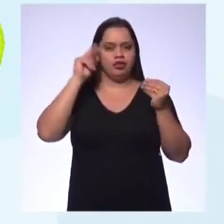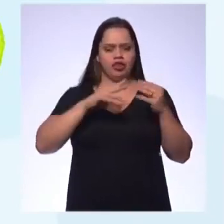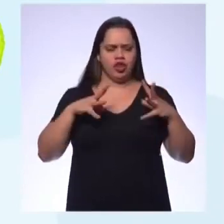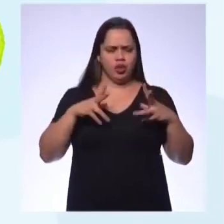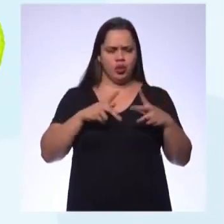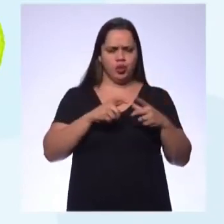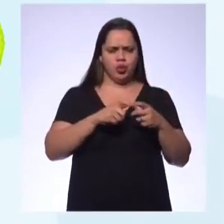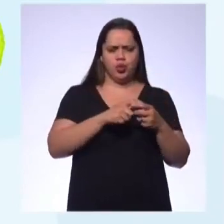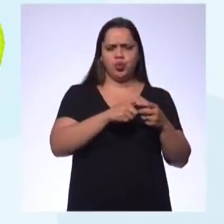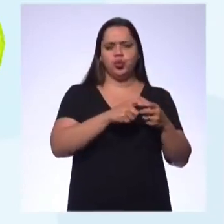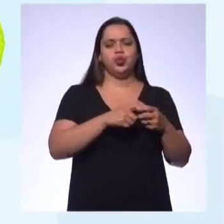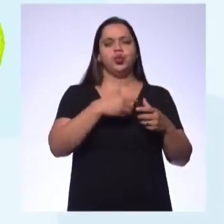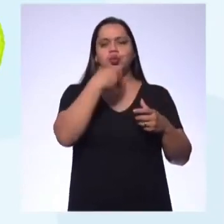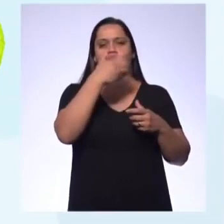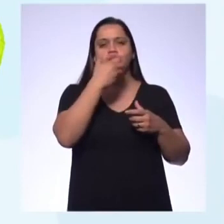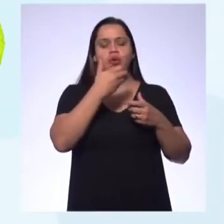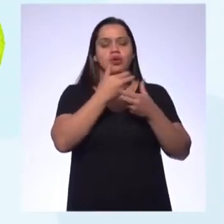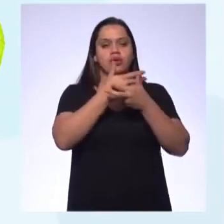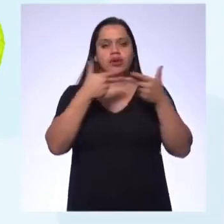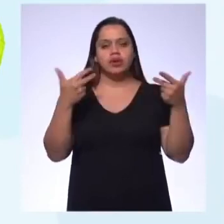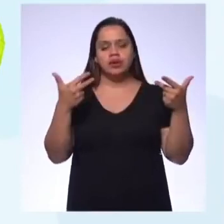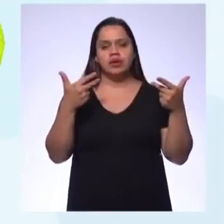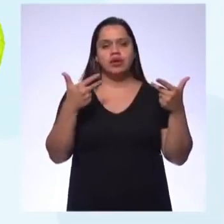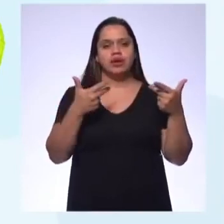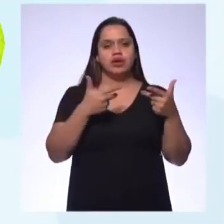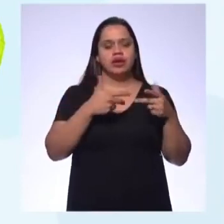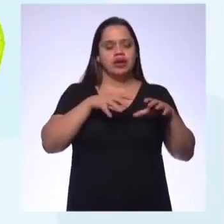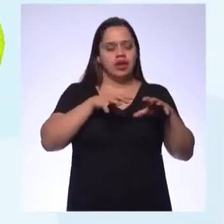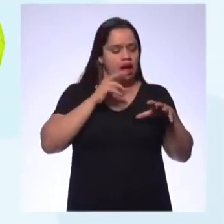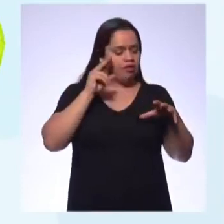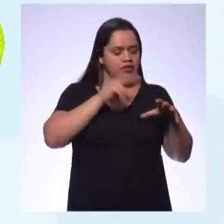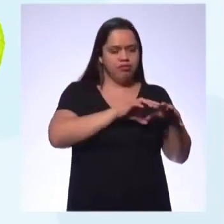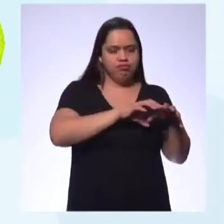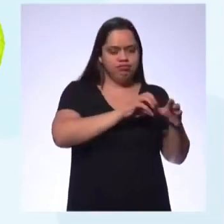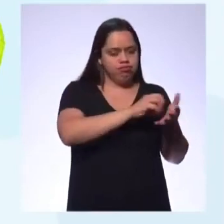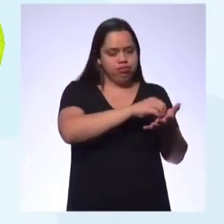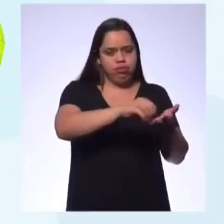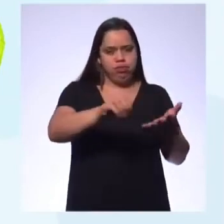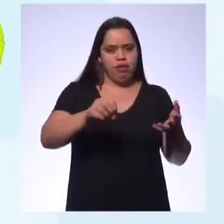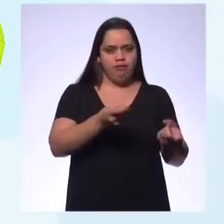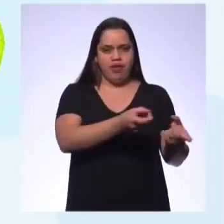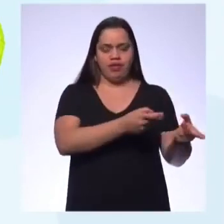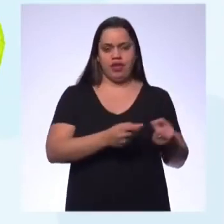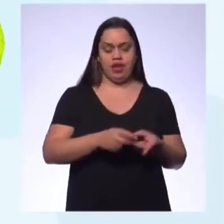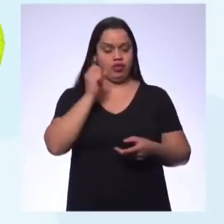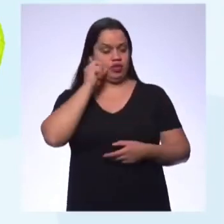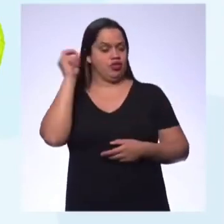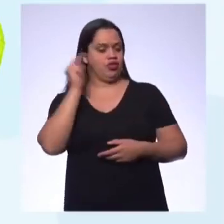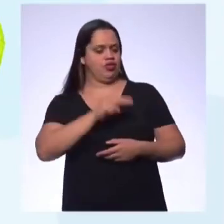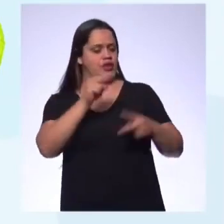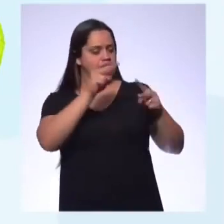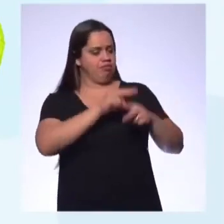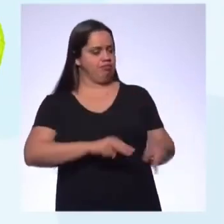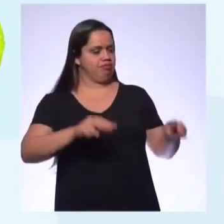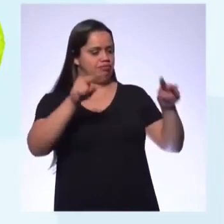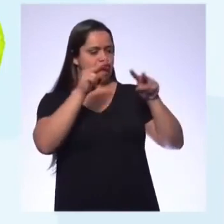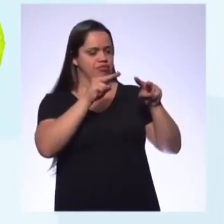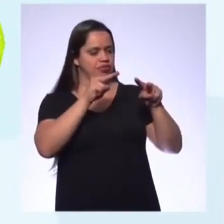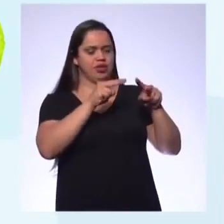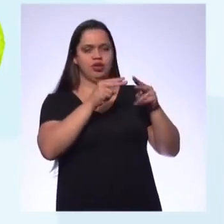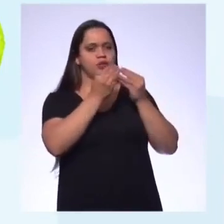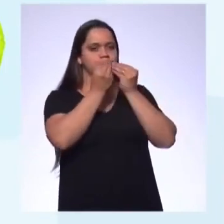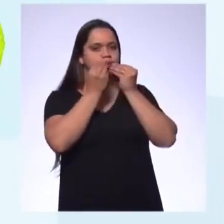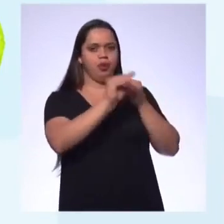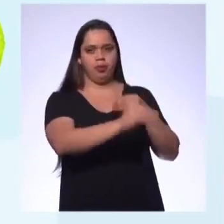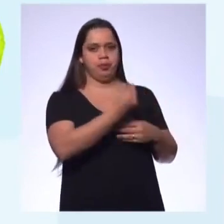tudo verdinho, bonitinho e tudo mais, cheio desse sumo e tal. Se depara com isso, é só visual, você não experimentou nada, tá